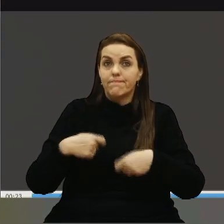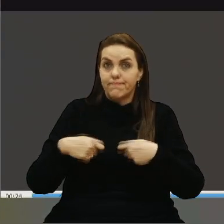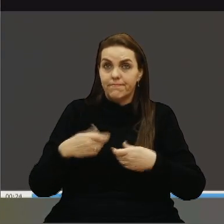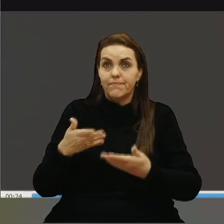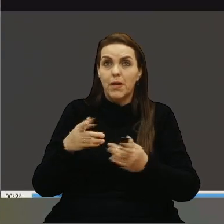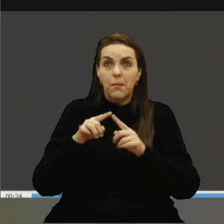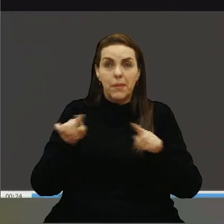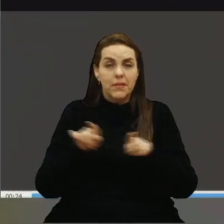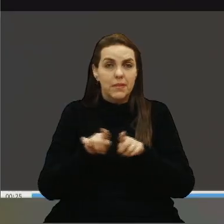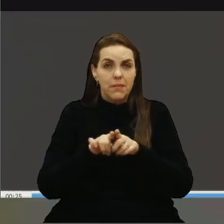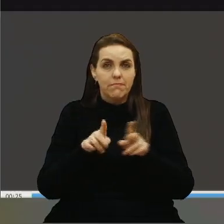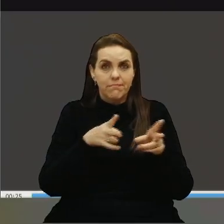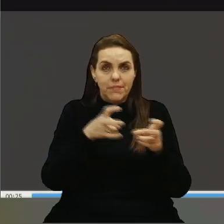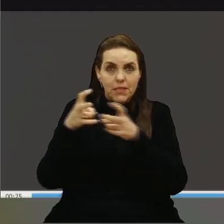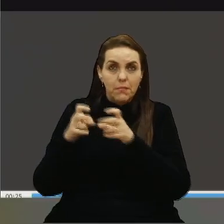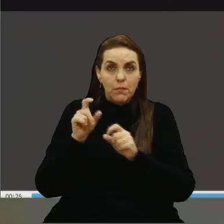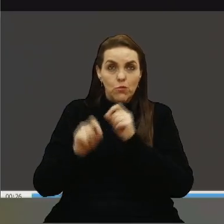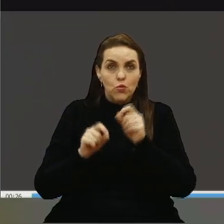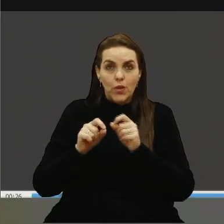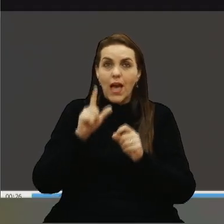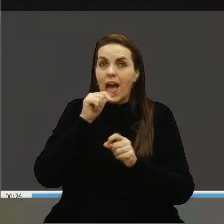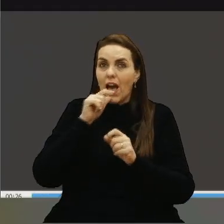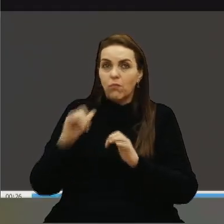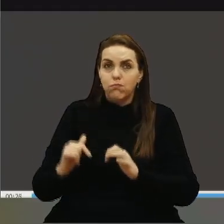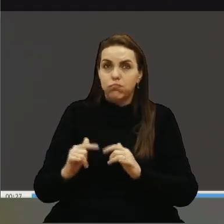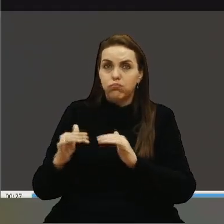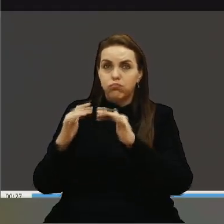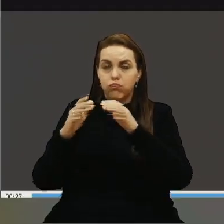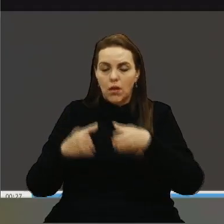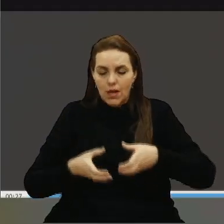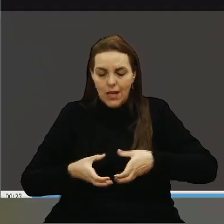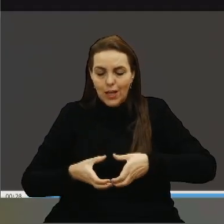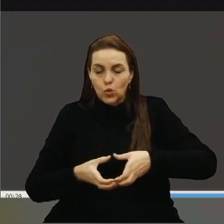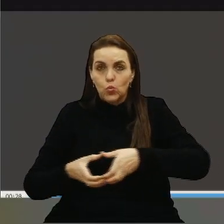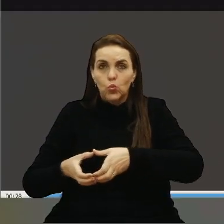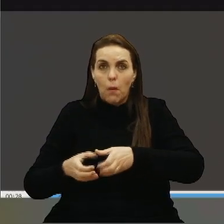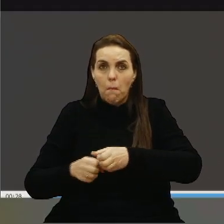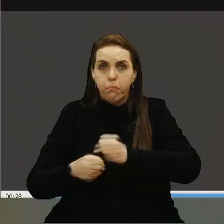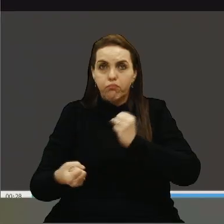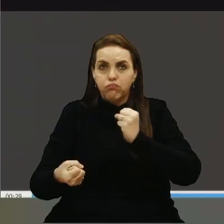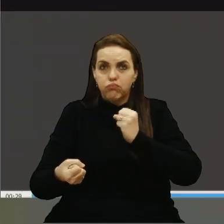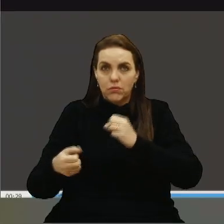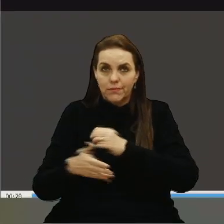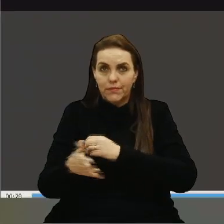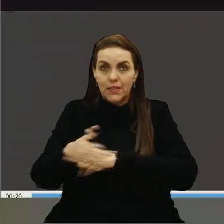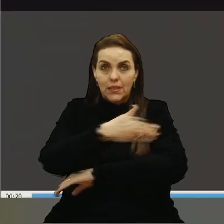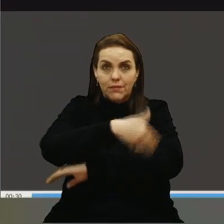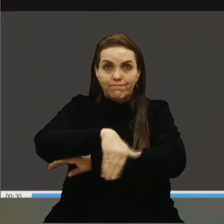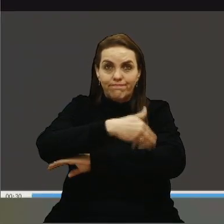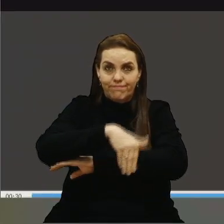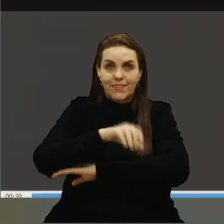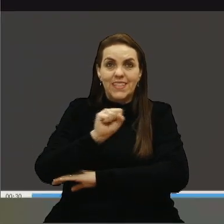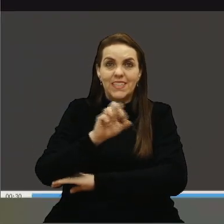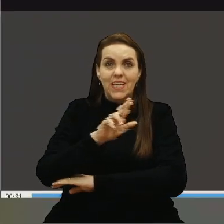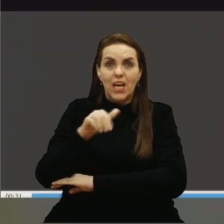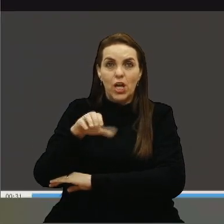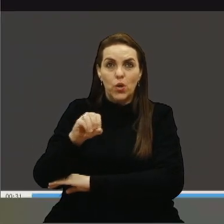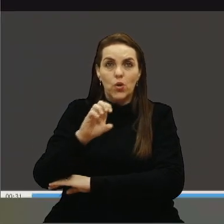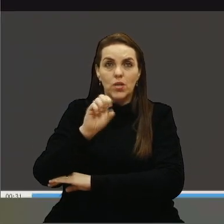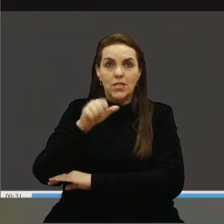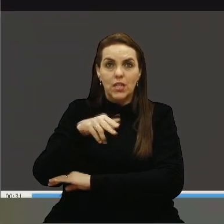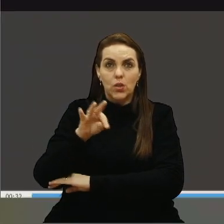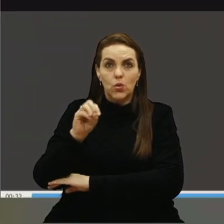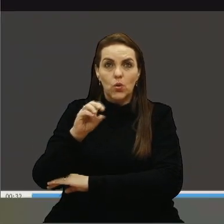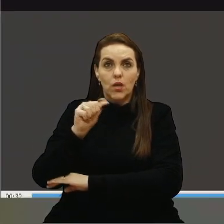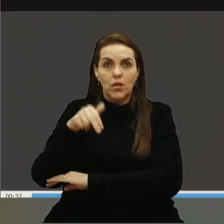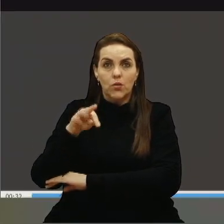também verificamos questões de alagamento, quando estoura uma adutora na Serrano Santo Antônio, uma questão histórica aqui daquela localidade ali,